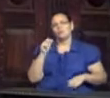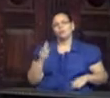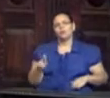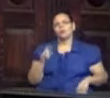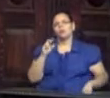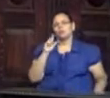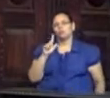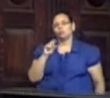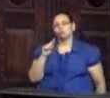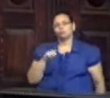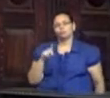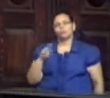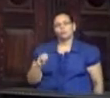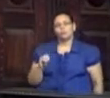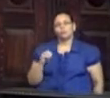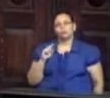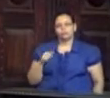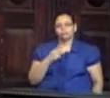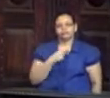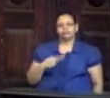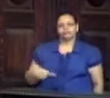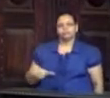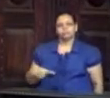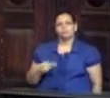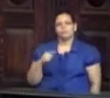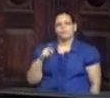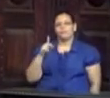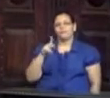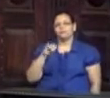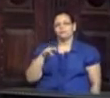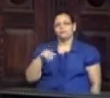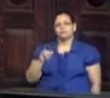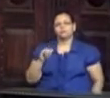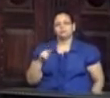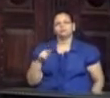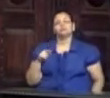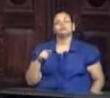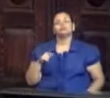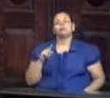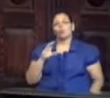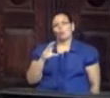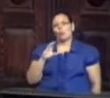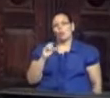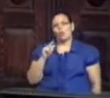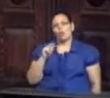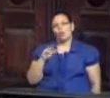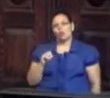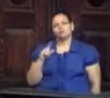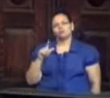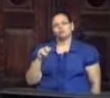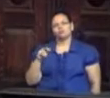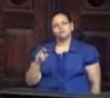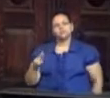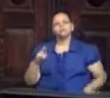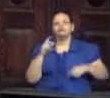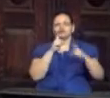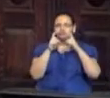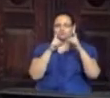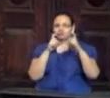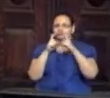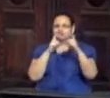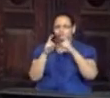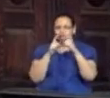Luiz Paulo, acolhida pelo presidente Jorge Pisciani, e no Colégio de Líderes se discutiu amplamente